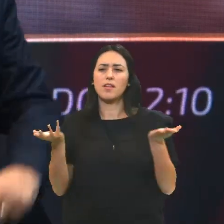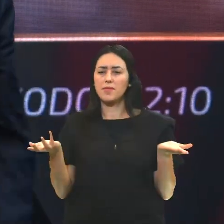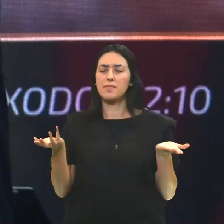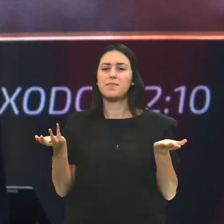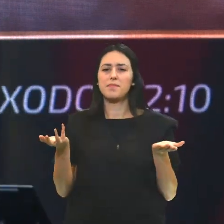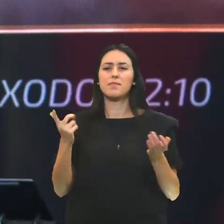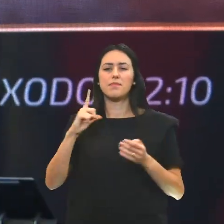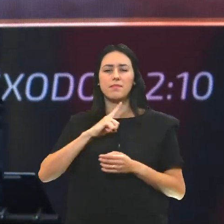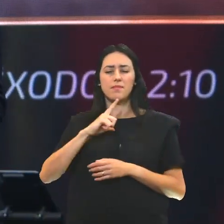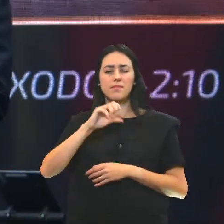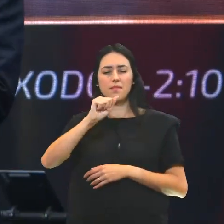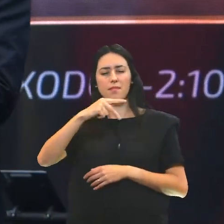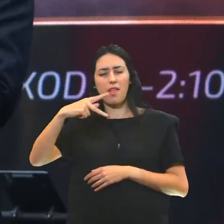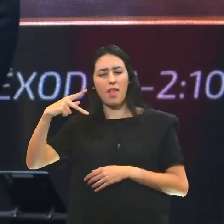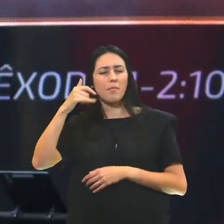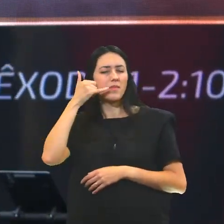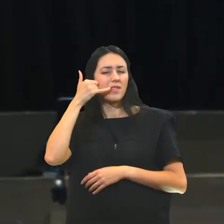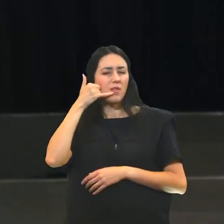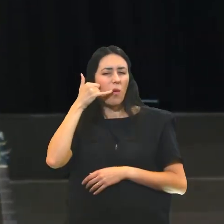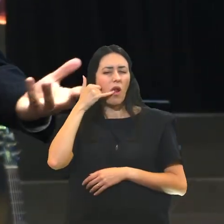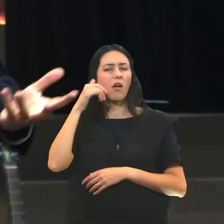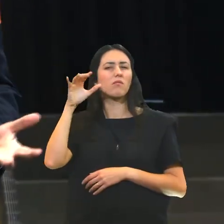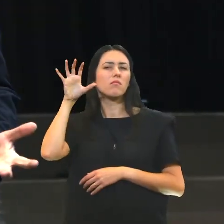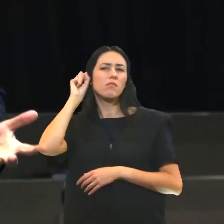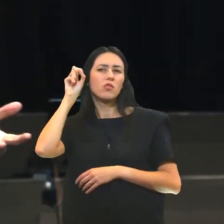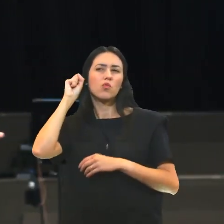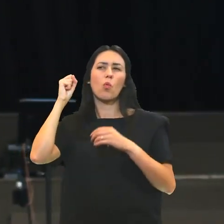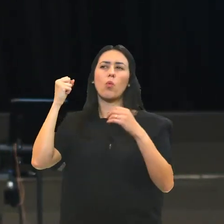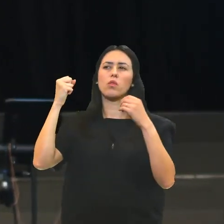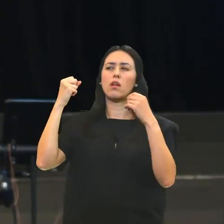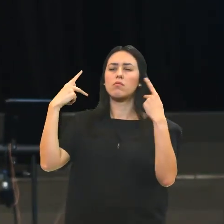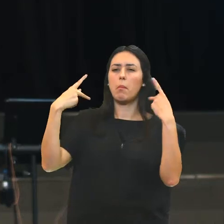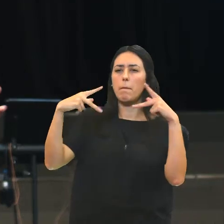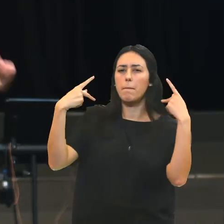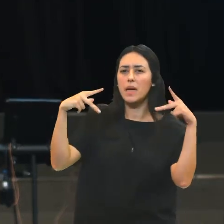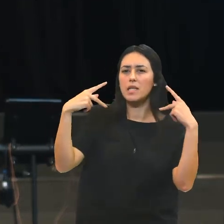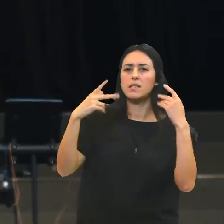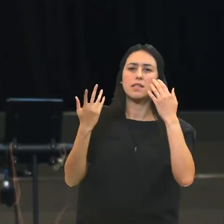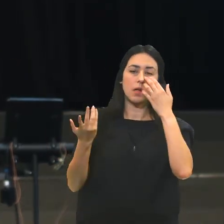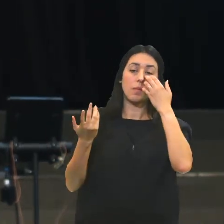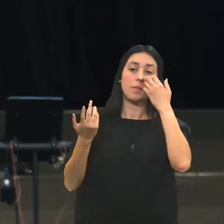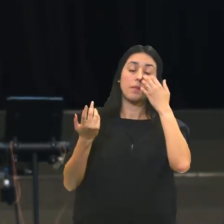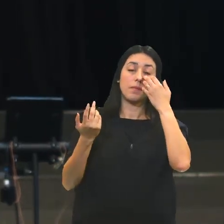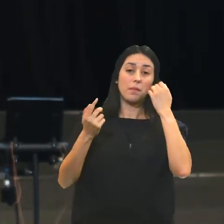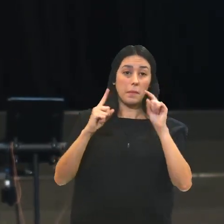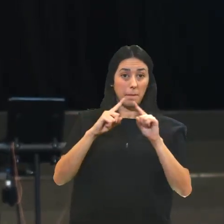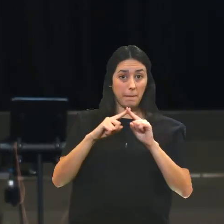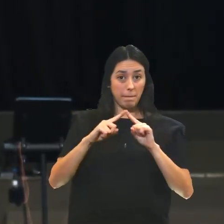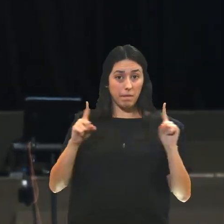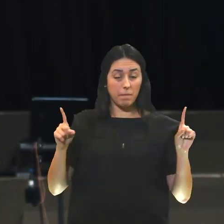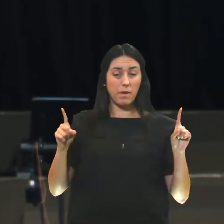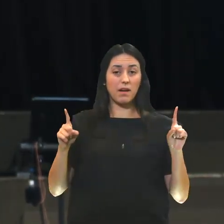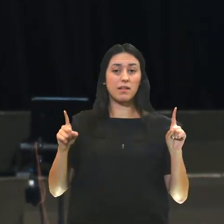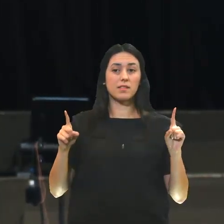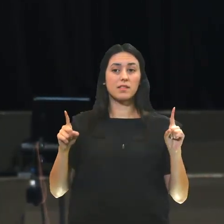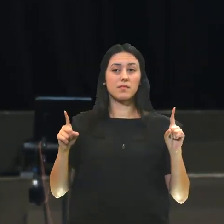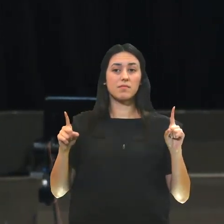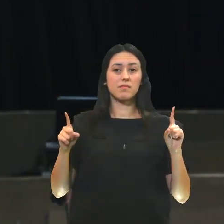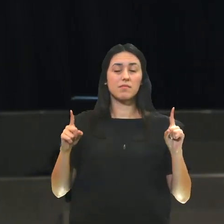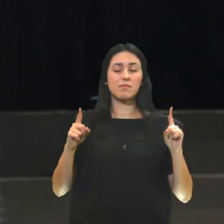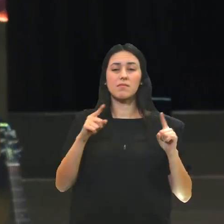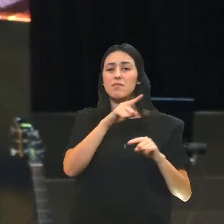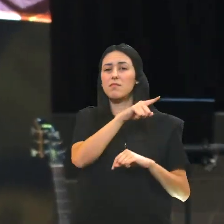nos aplicativos de celular, você escuta pregações, mas não necessariamente coloca em prática